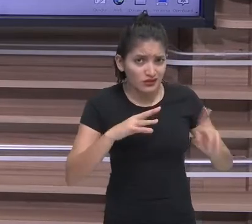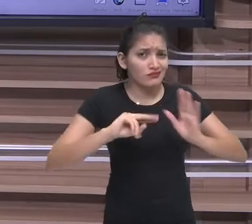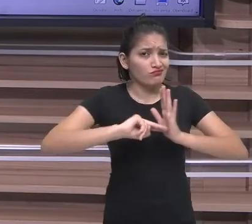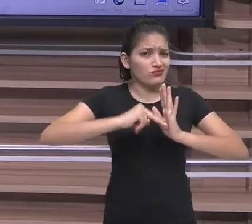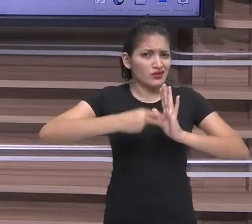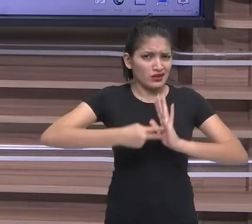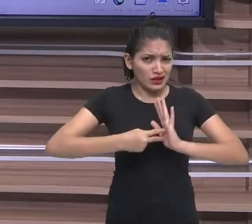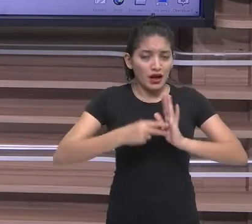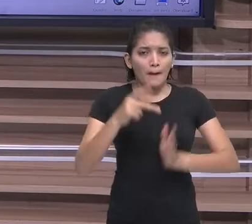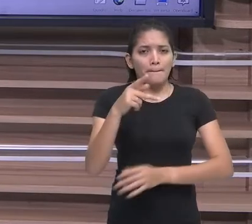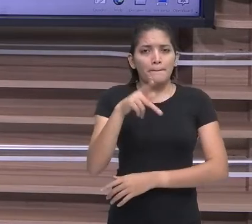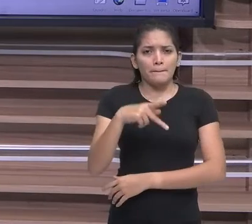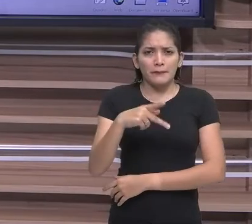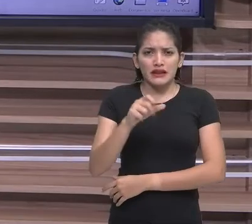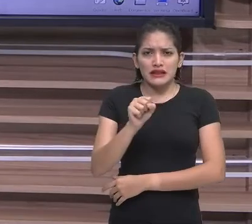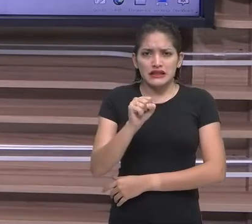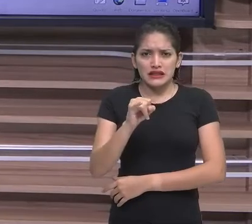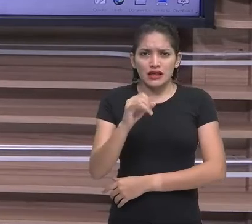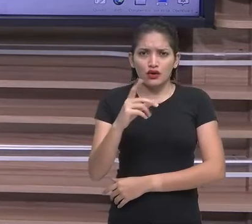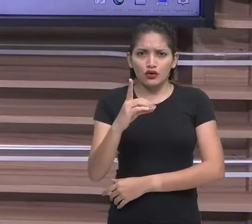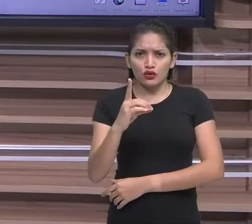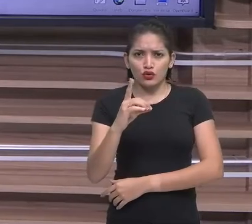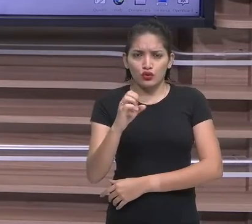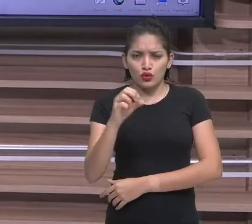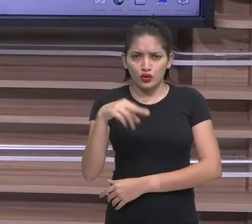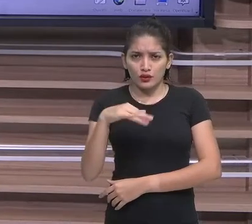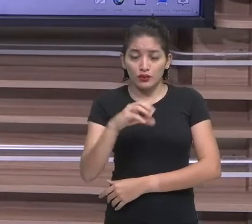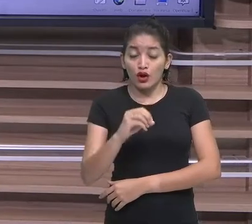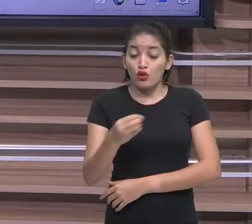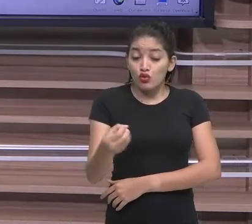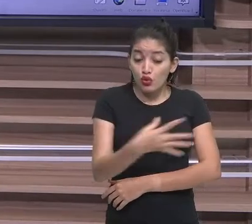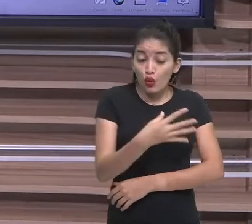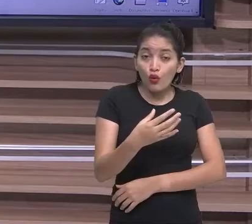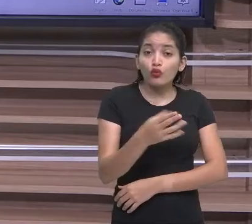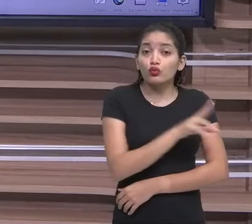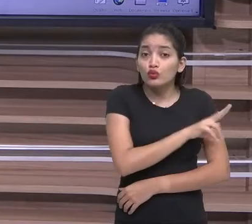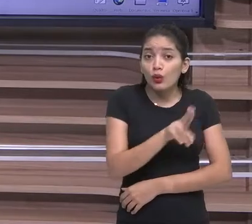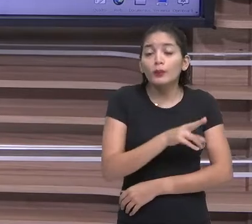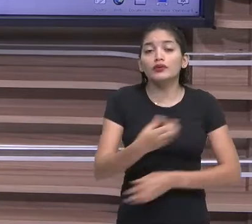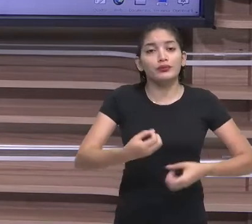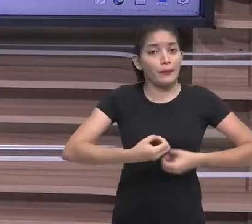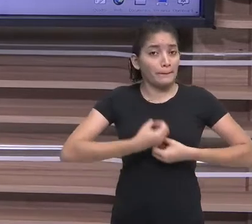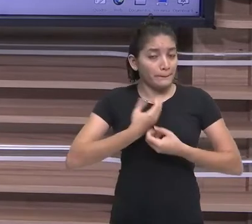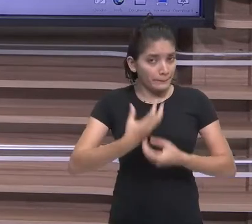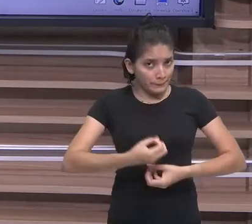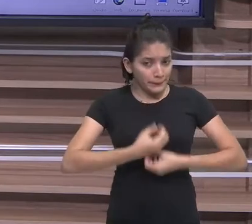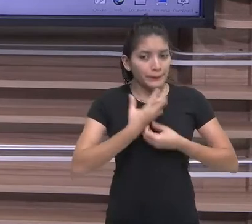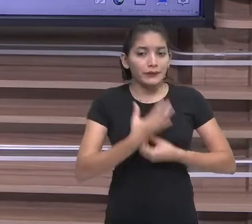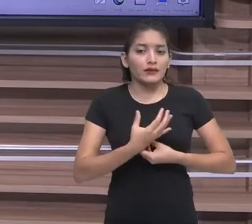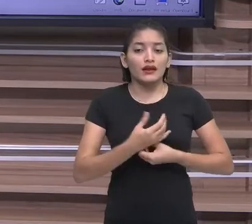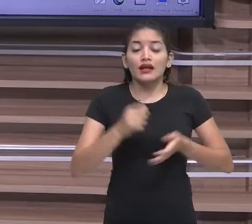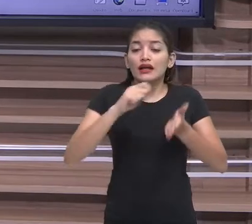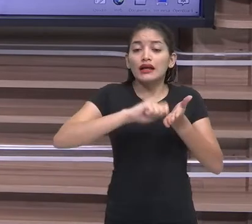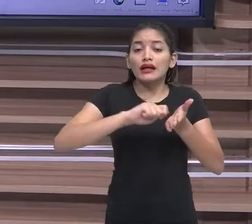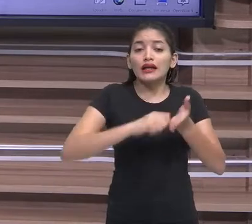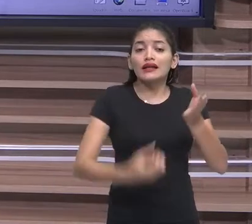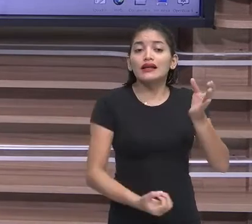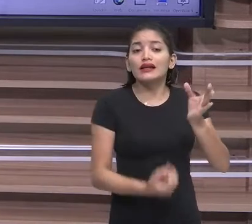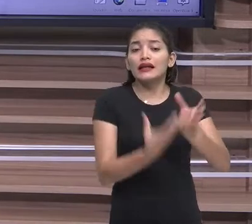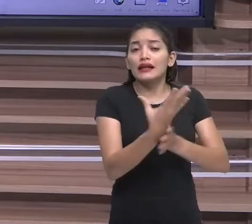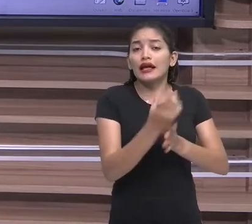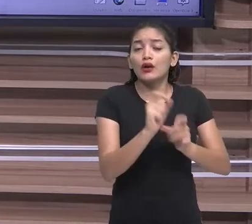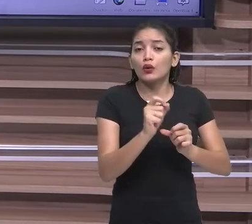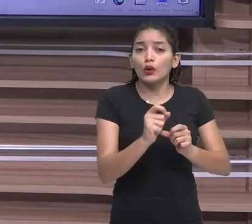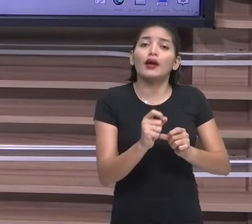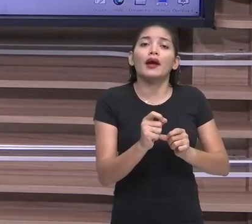pseudônimo? Pseudônimo é um novo nome que um poeta, que um escritor cria para